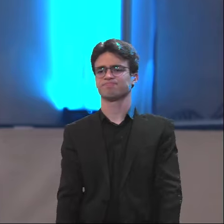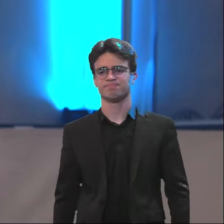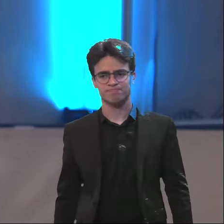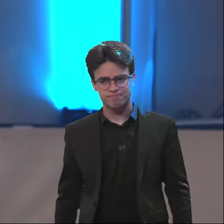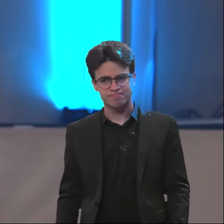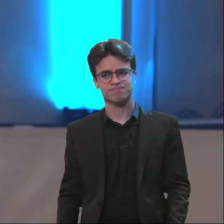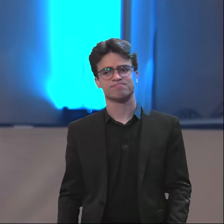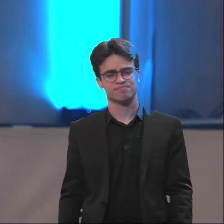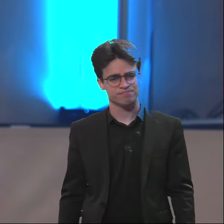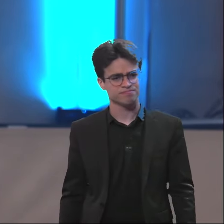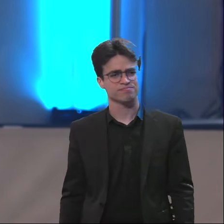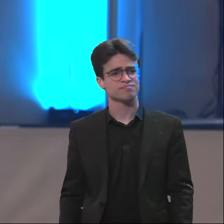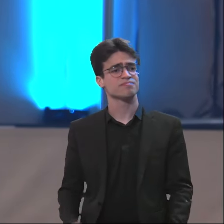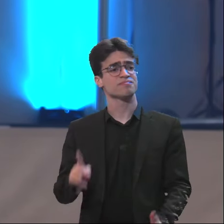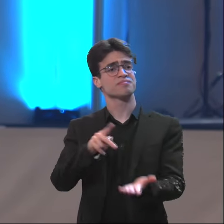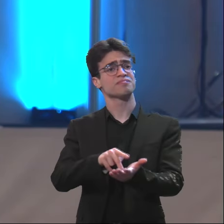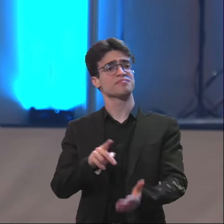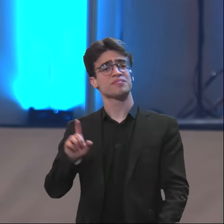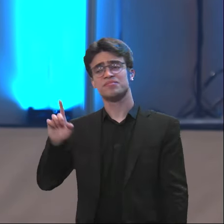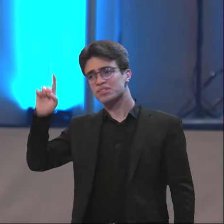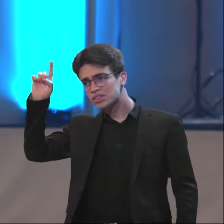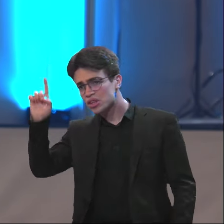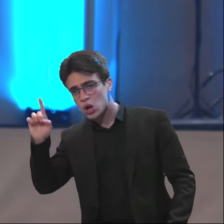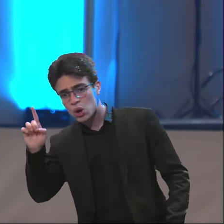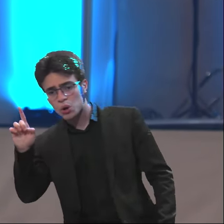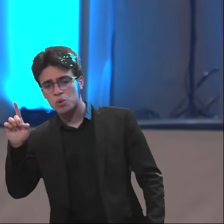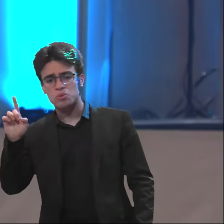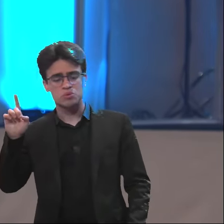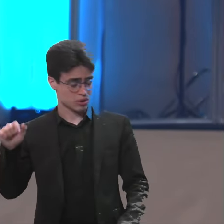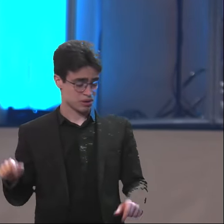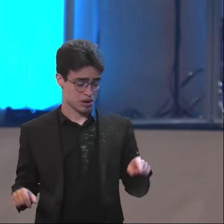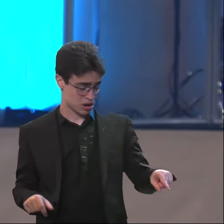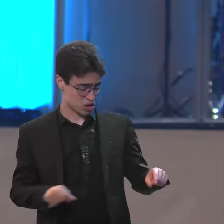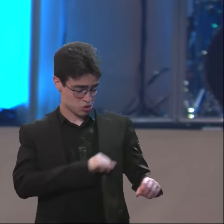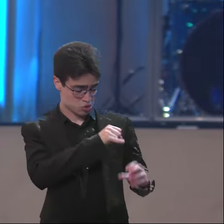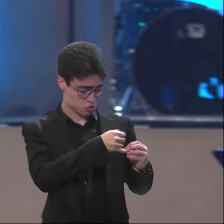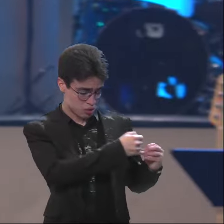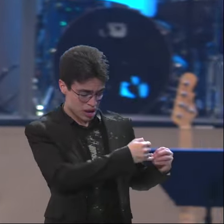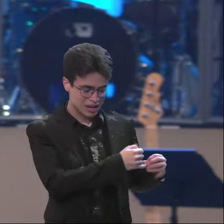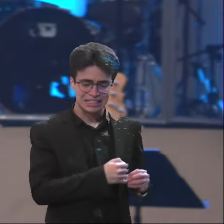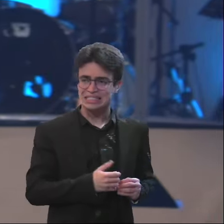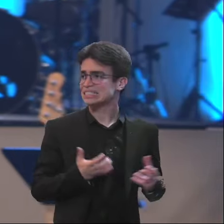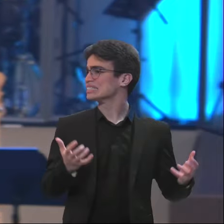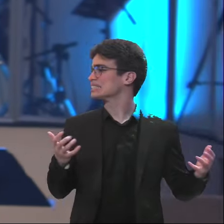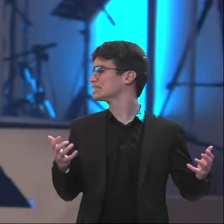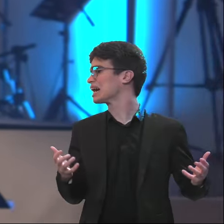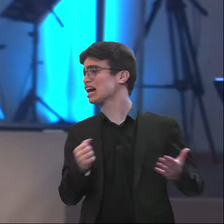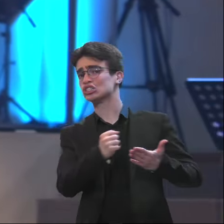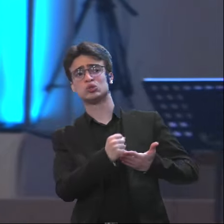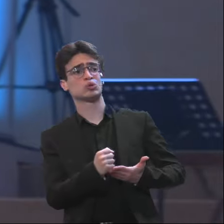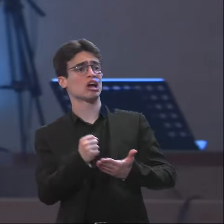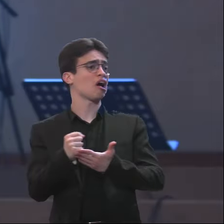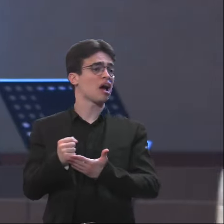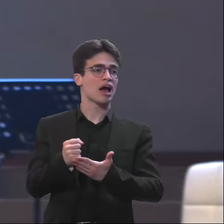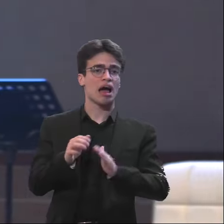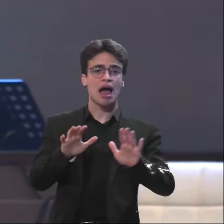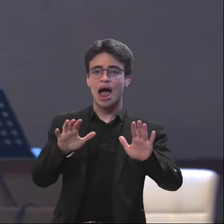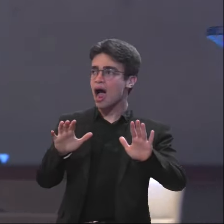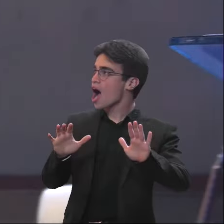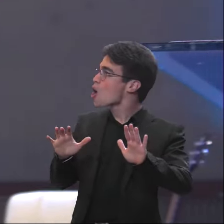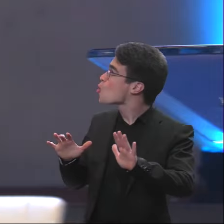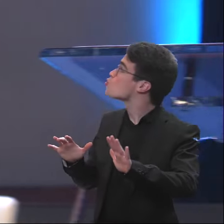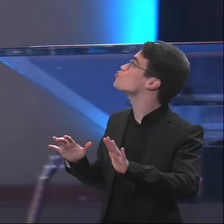procurando ajuda e encontra no Senhor. São encontros com Deus que elevam os nossos olhos.